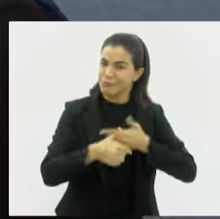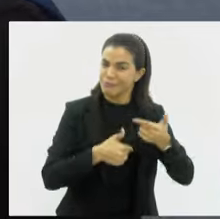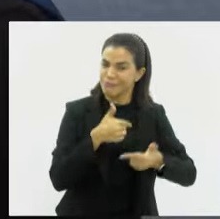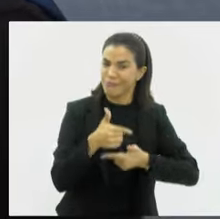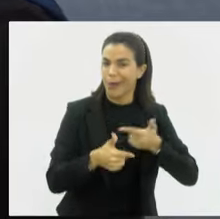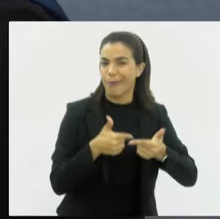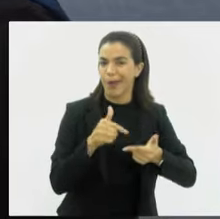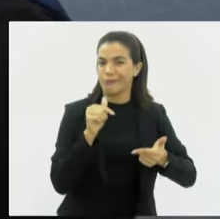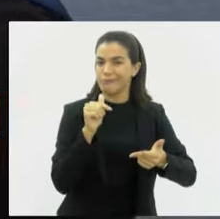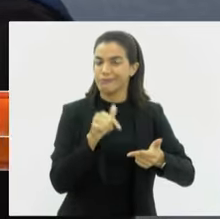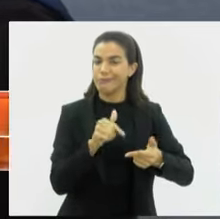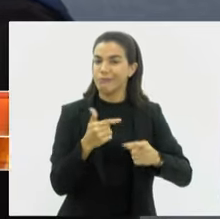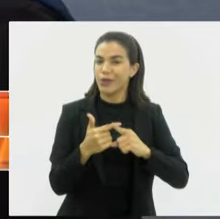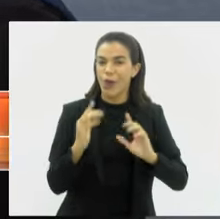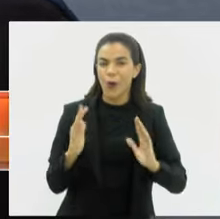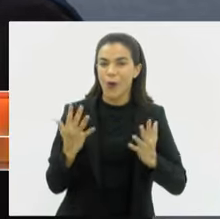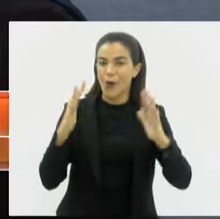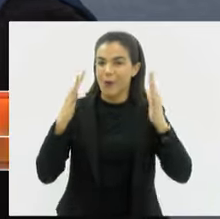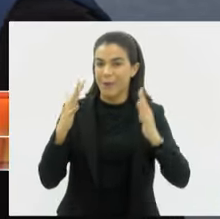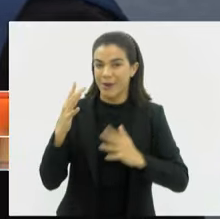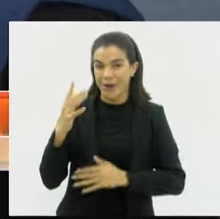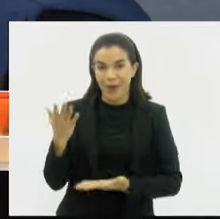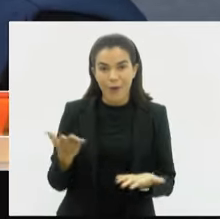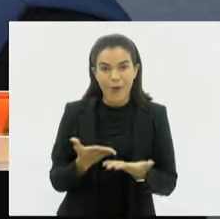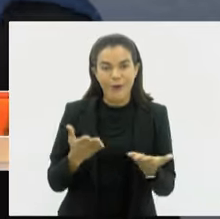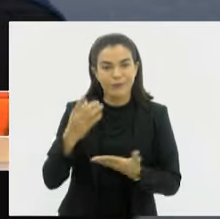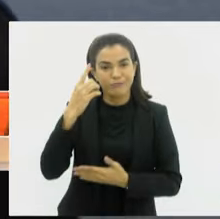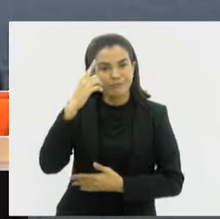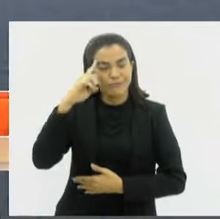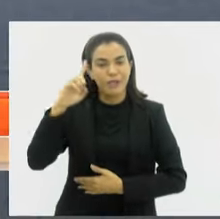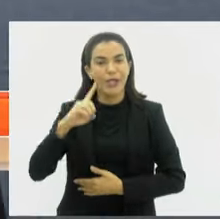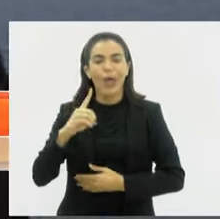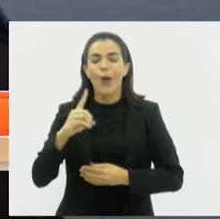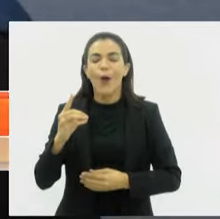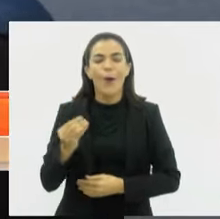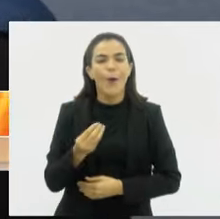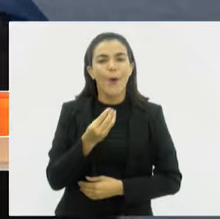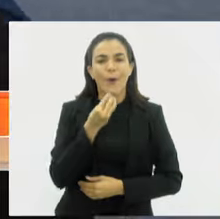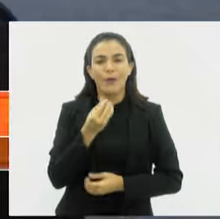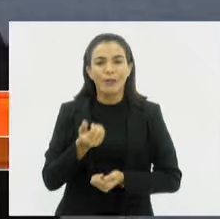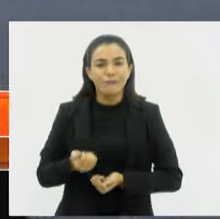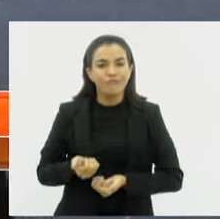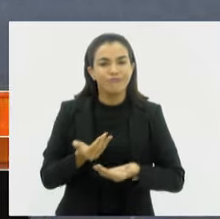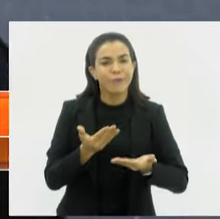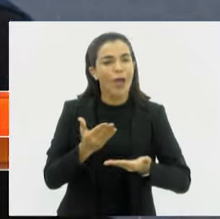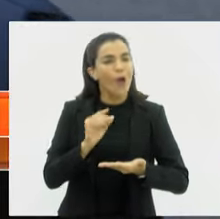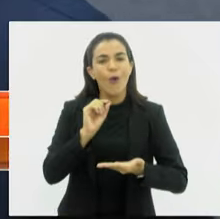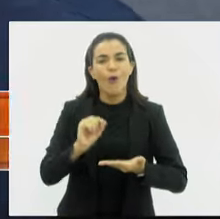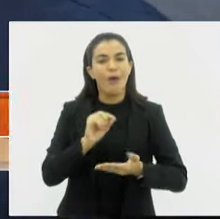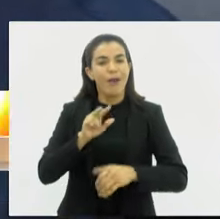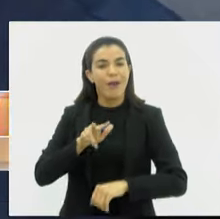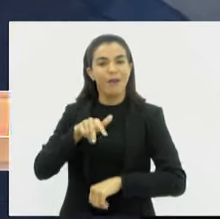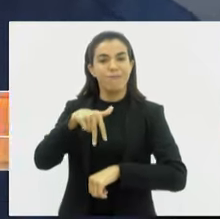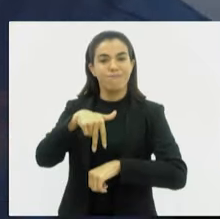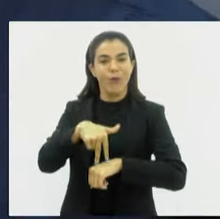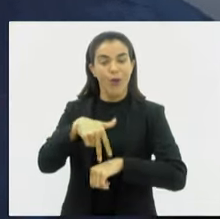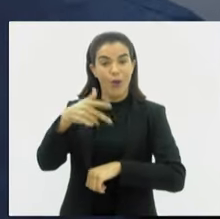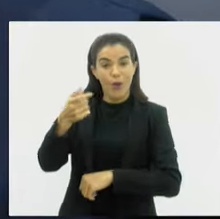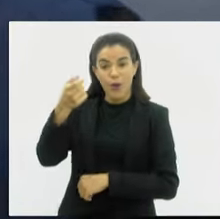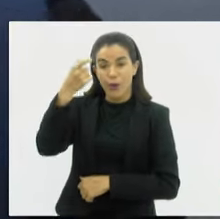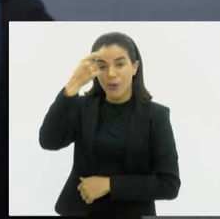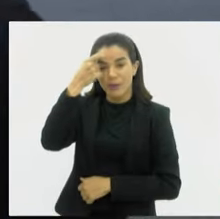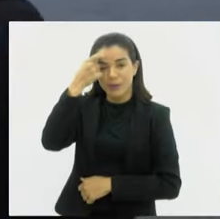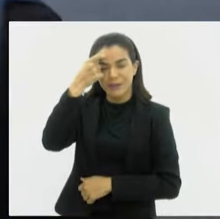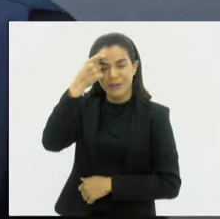sempre falo que quando a gente comemora uma data, a gente tem a oportunidade de dar protagonismo para ela. E conscientizar é trazer